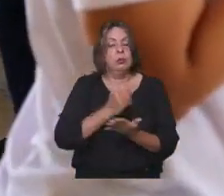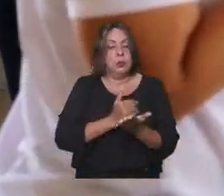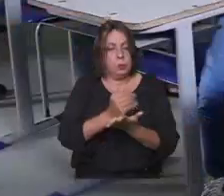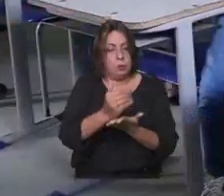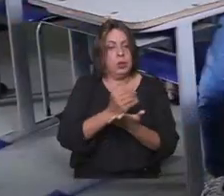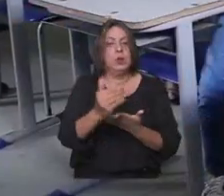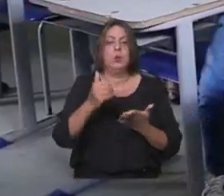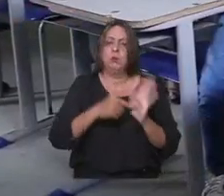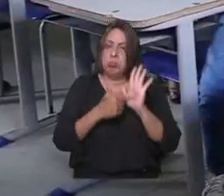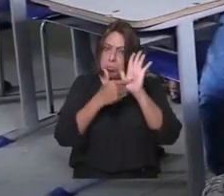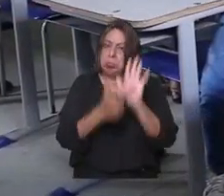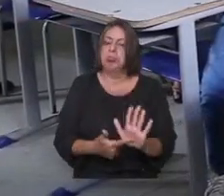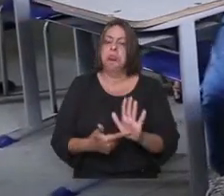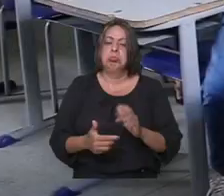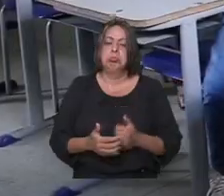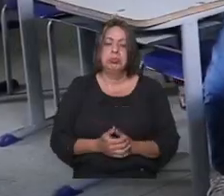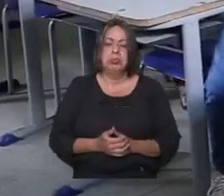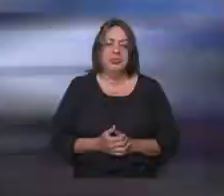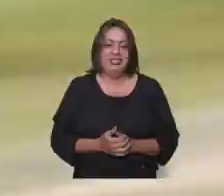iniciativa.